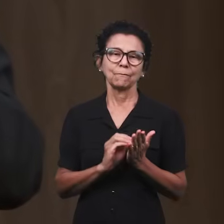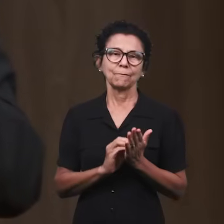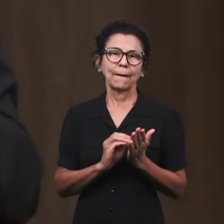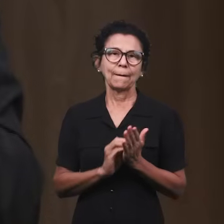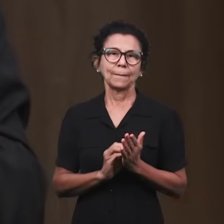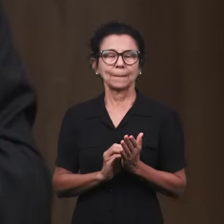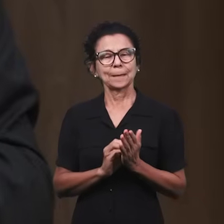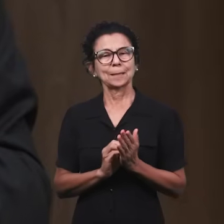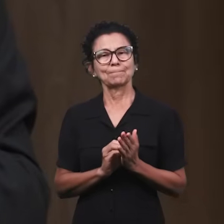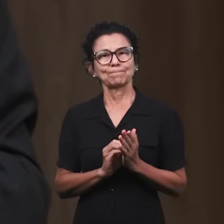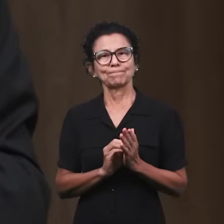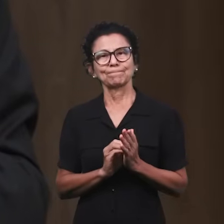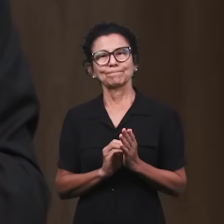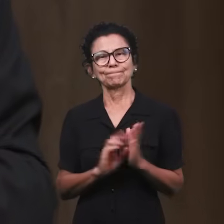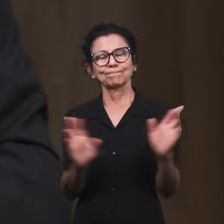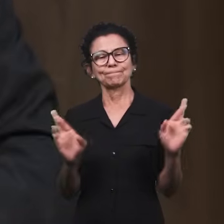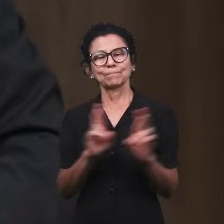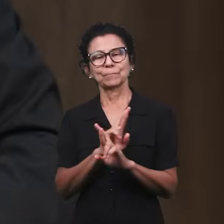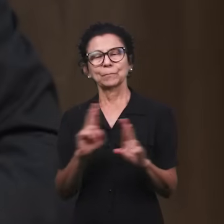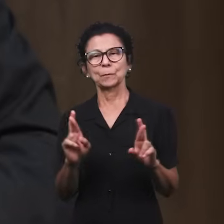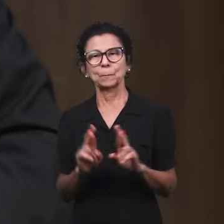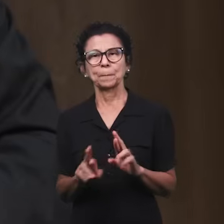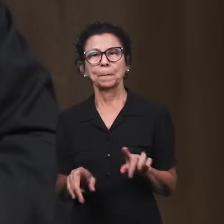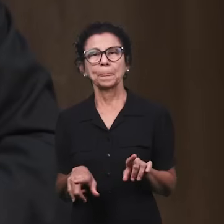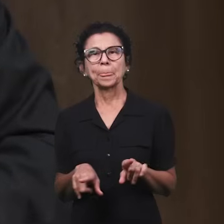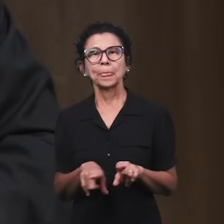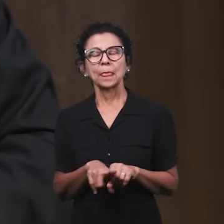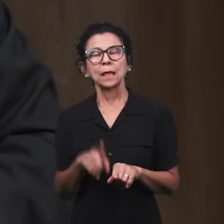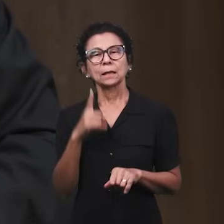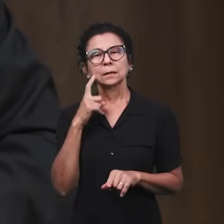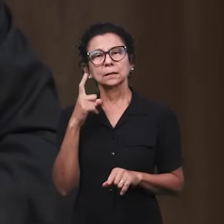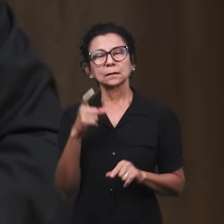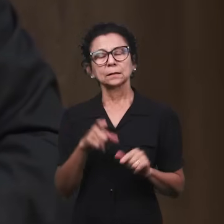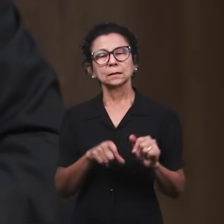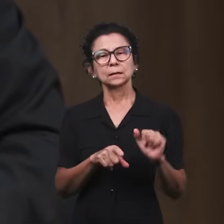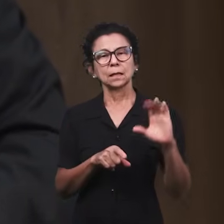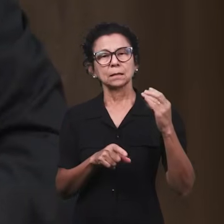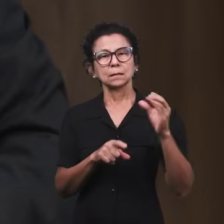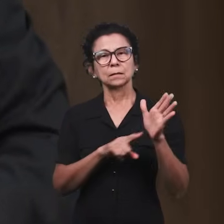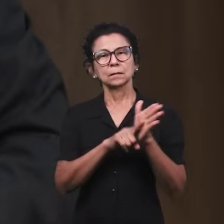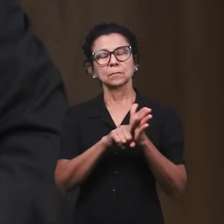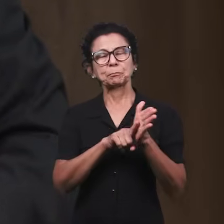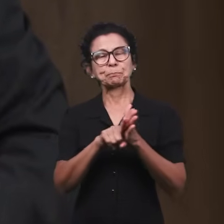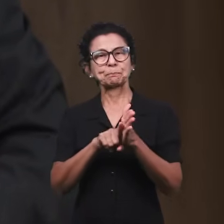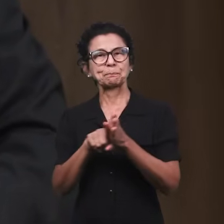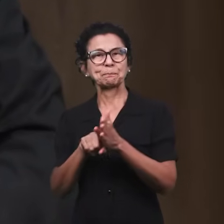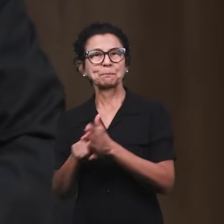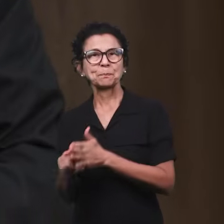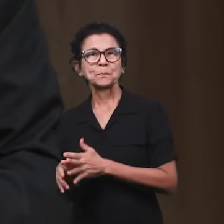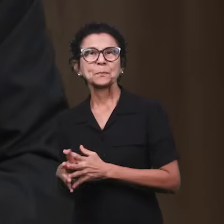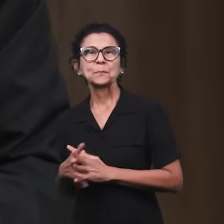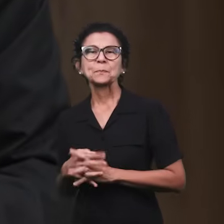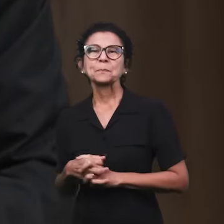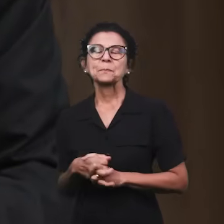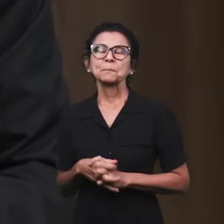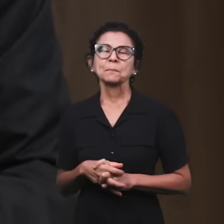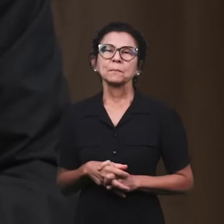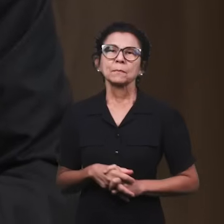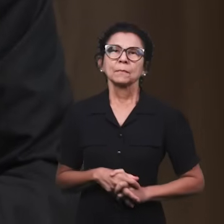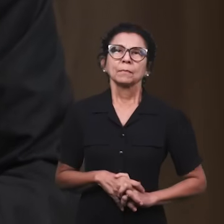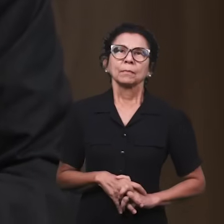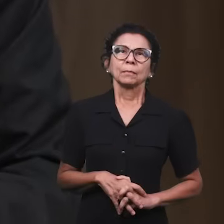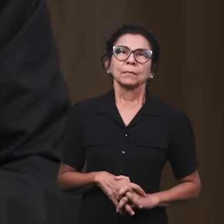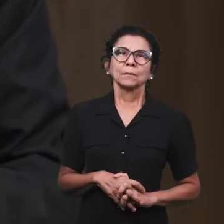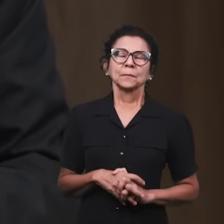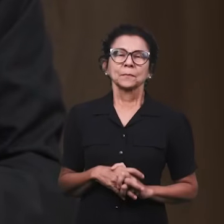construída. Tanto que há uma pesquisa, Douglas, que interessante, que estão estudando já de